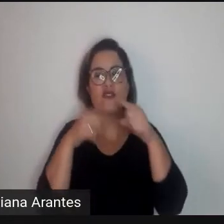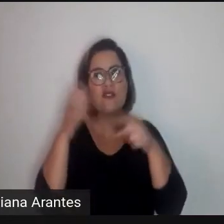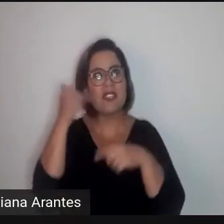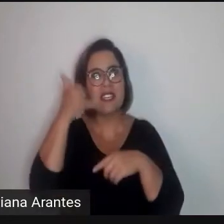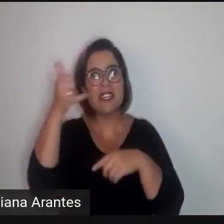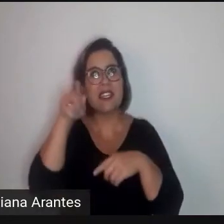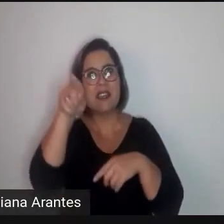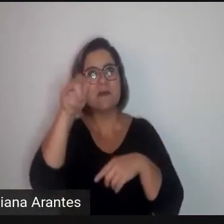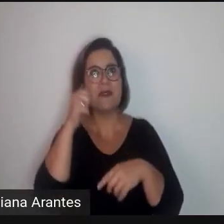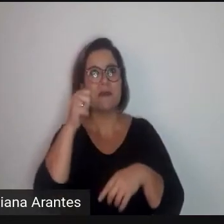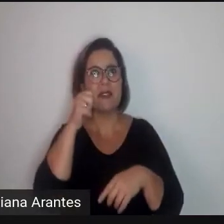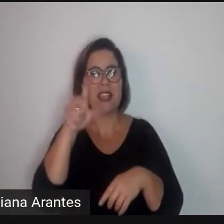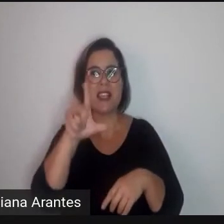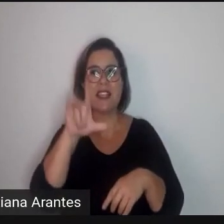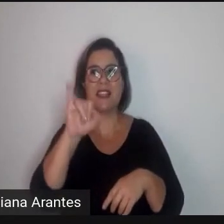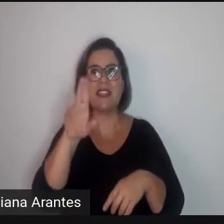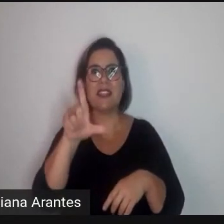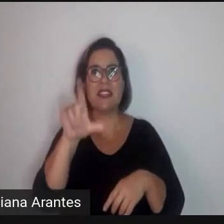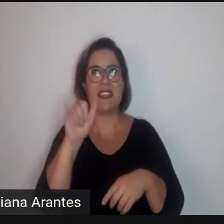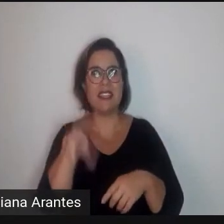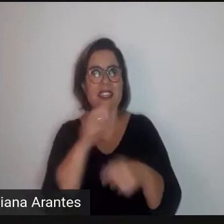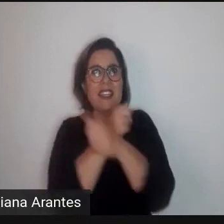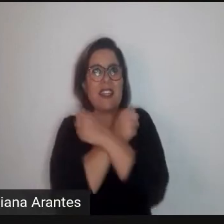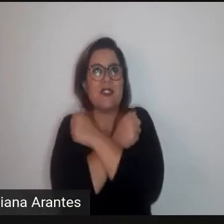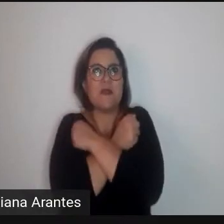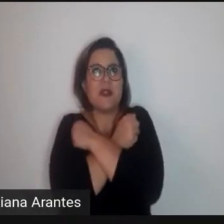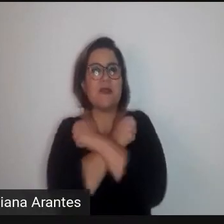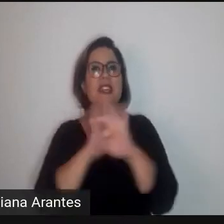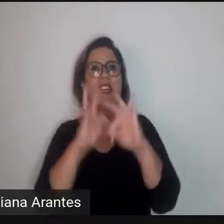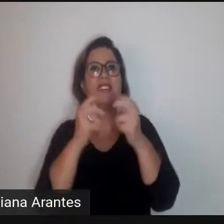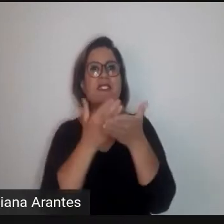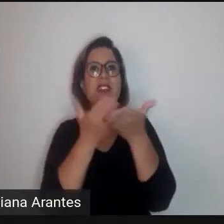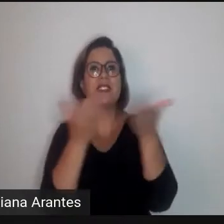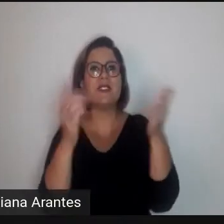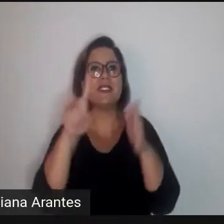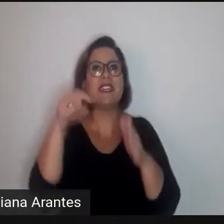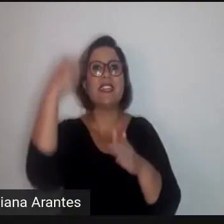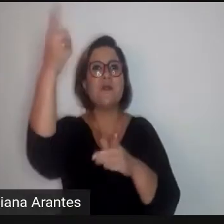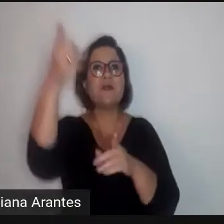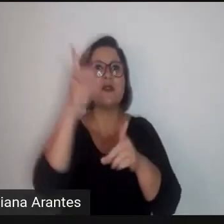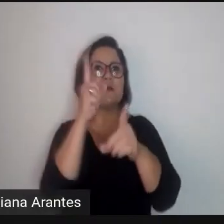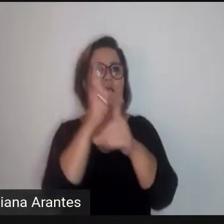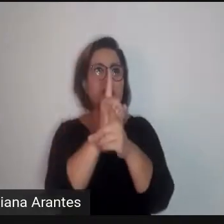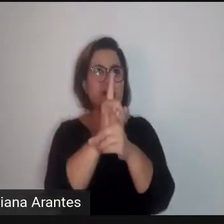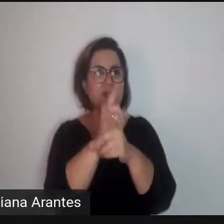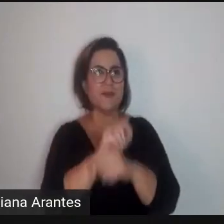ok? Um abraço a todos e até mais. Obrigado.